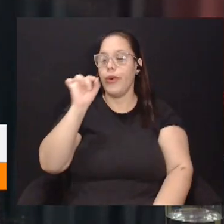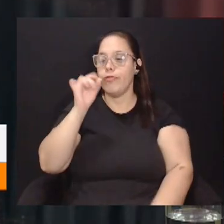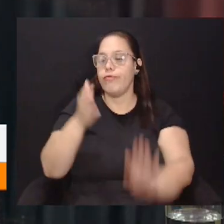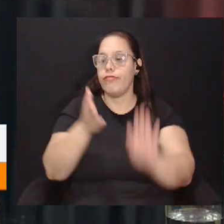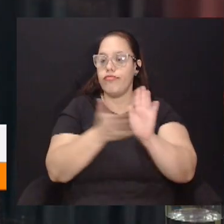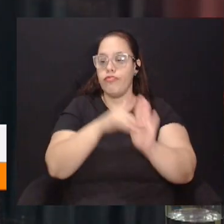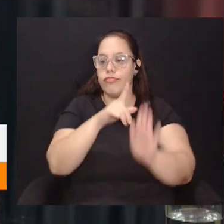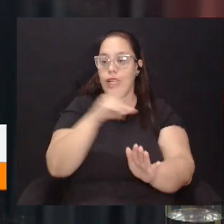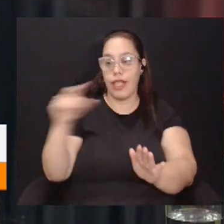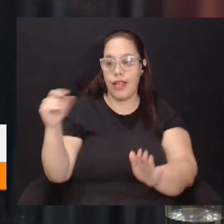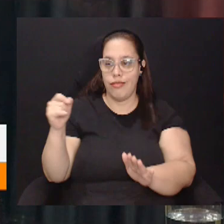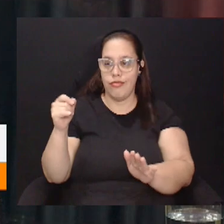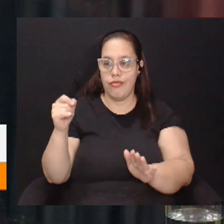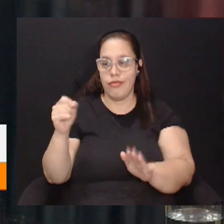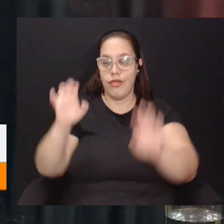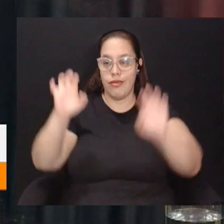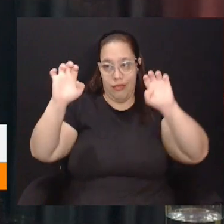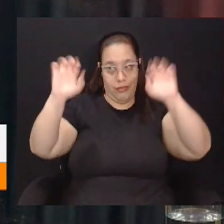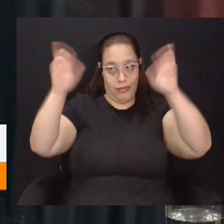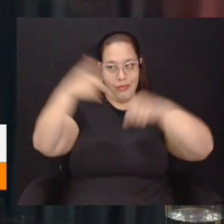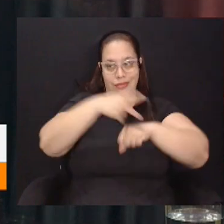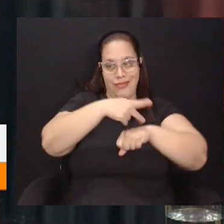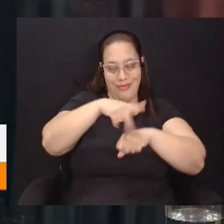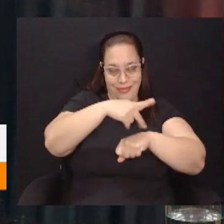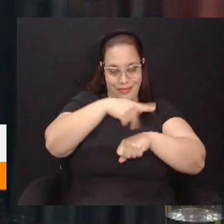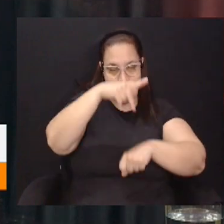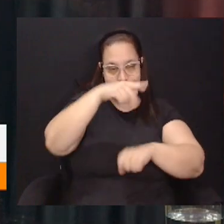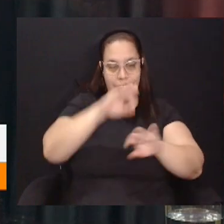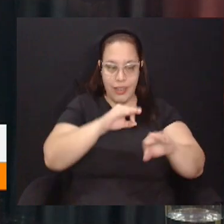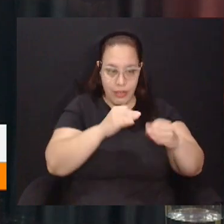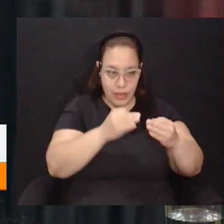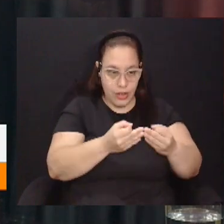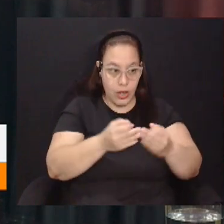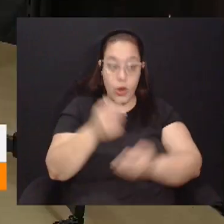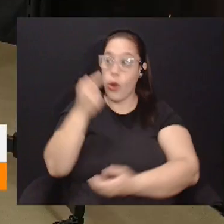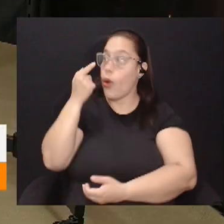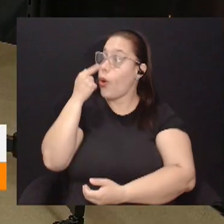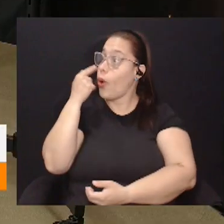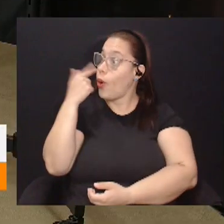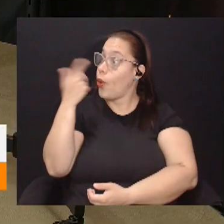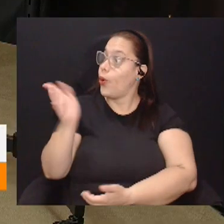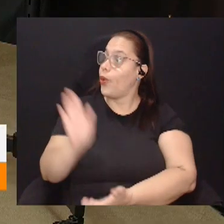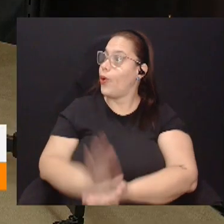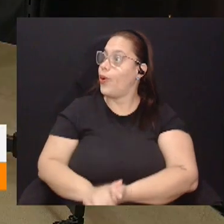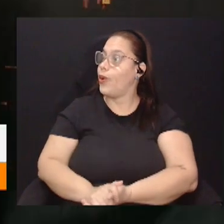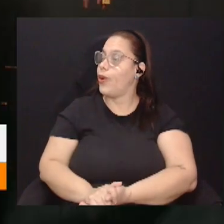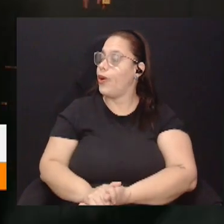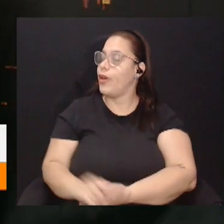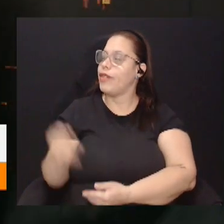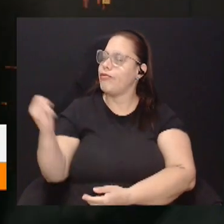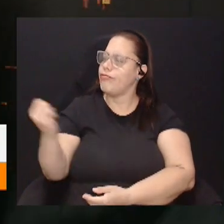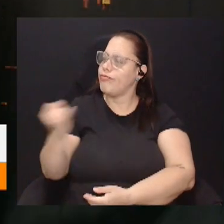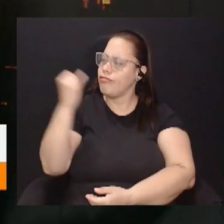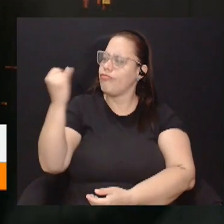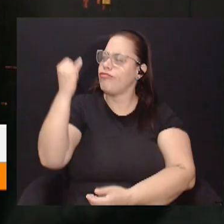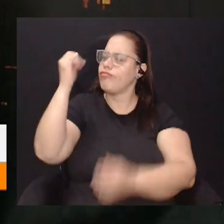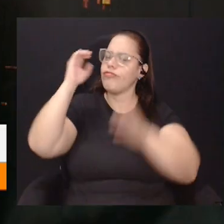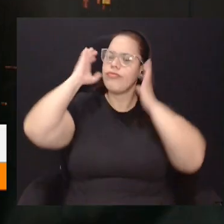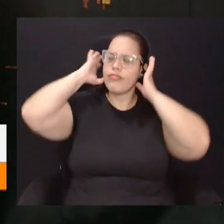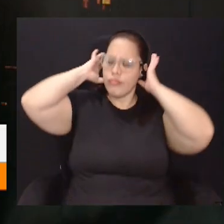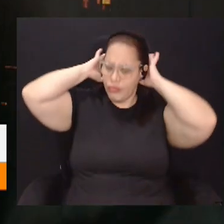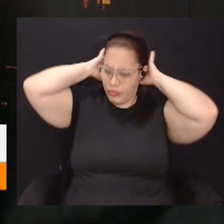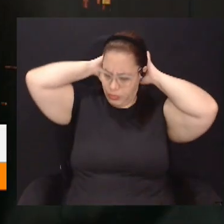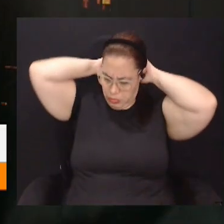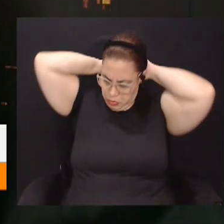é a celebração da Páscoa em família. Olha só, gente, que importante a gente, ter um professor